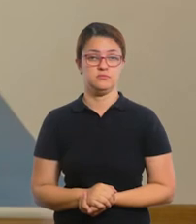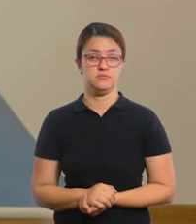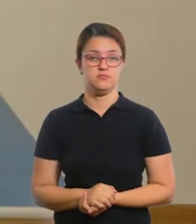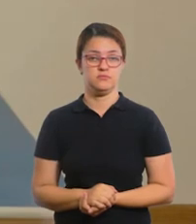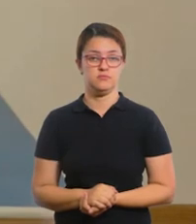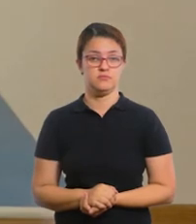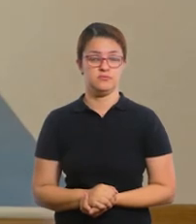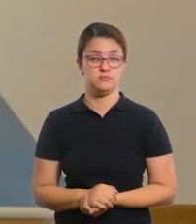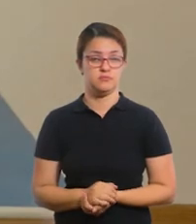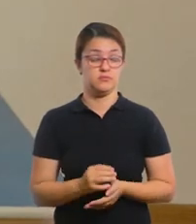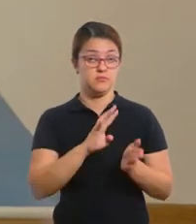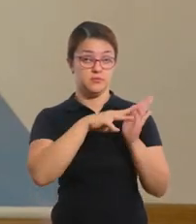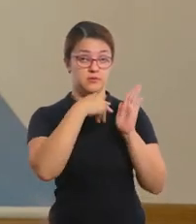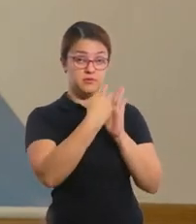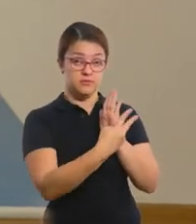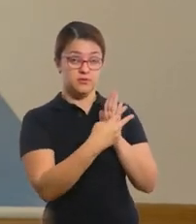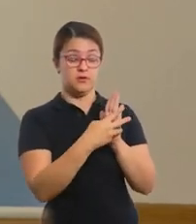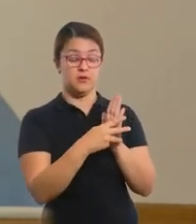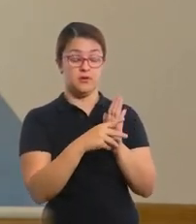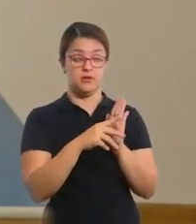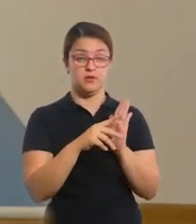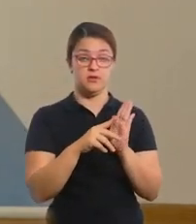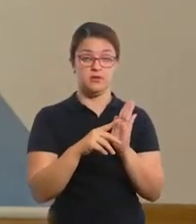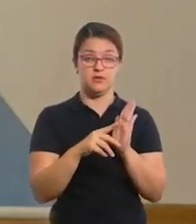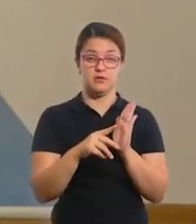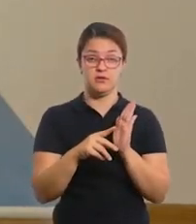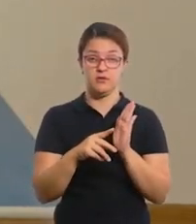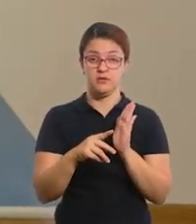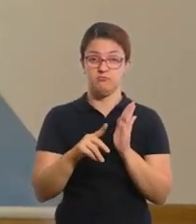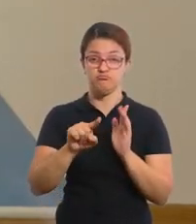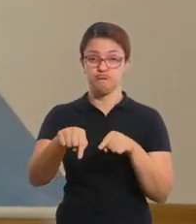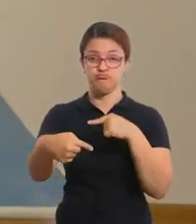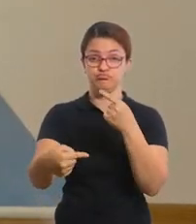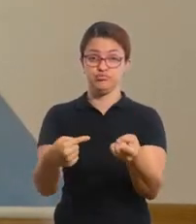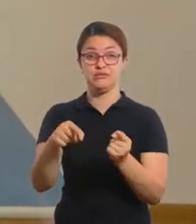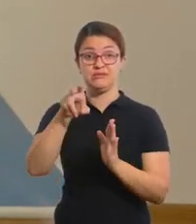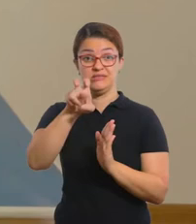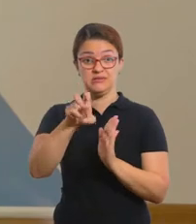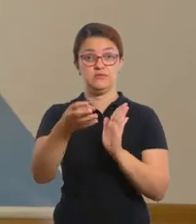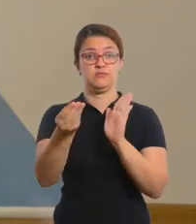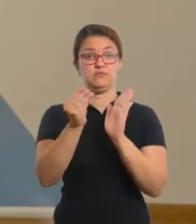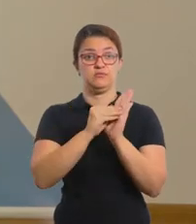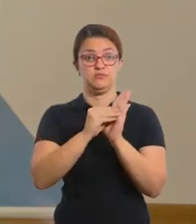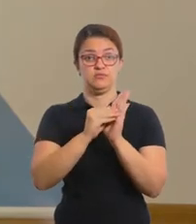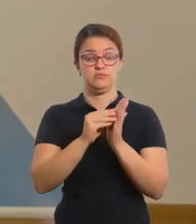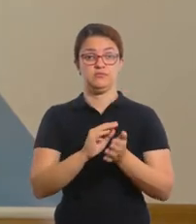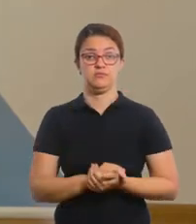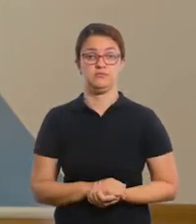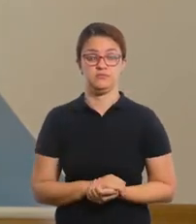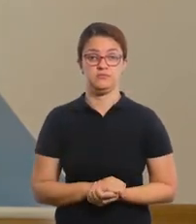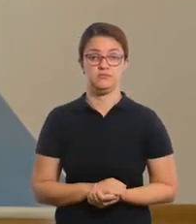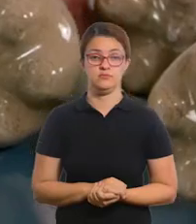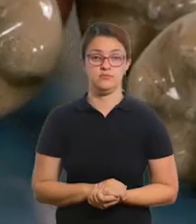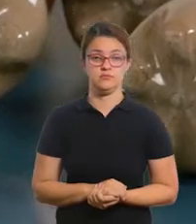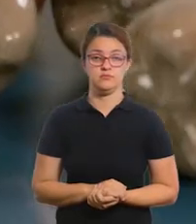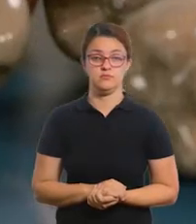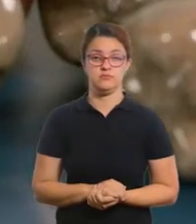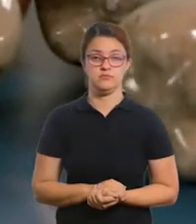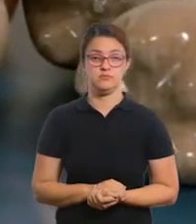3, 4, 5. Ela vai colocar 5 na tabela, seguindo aqui.